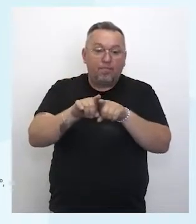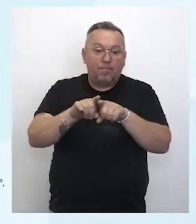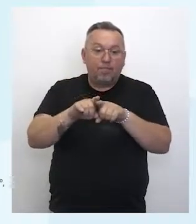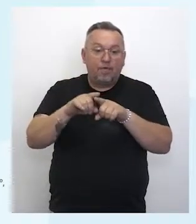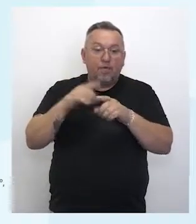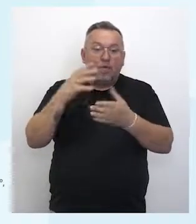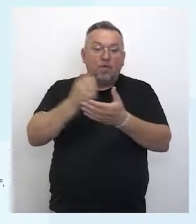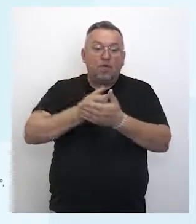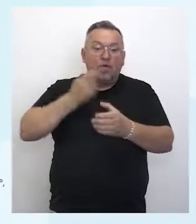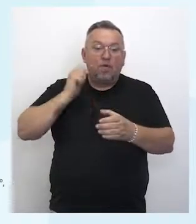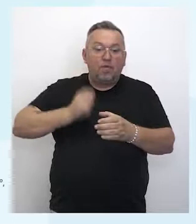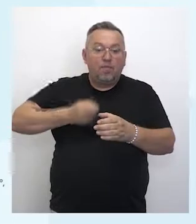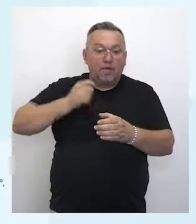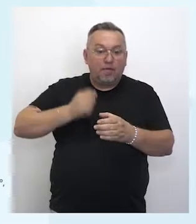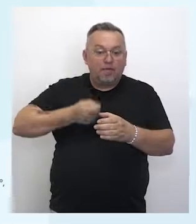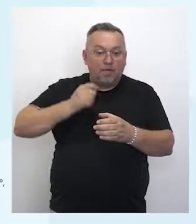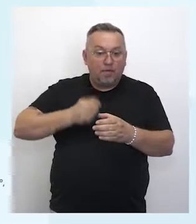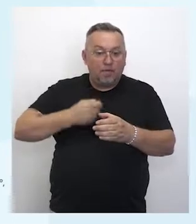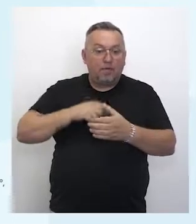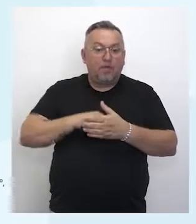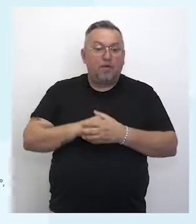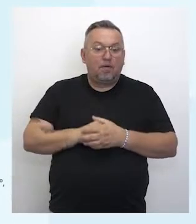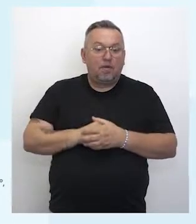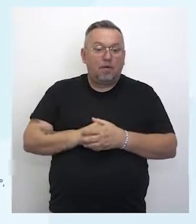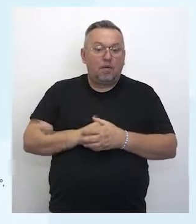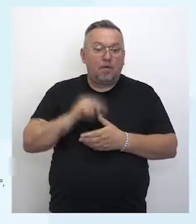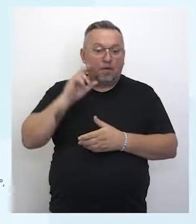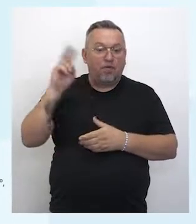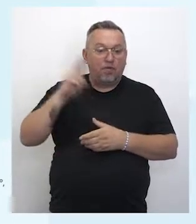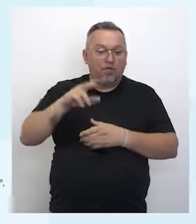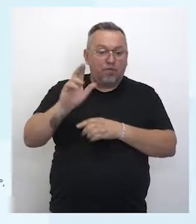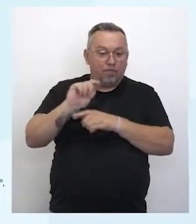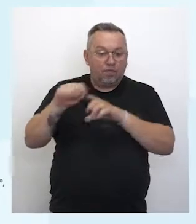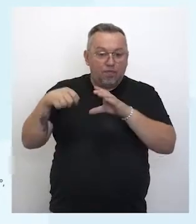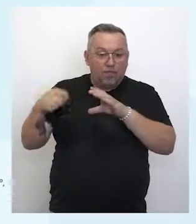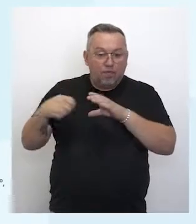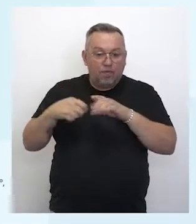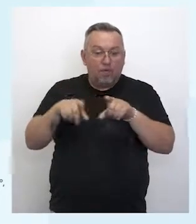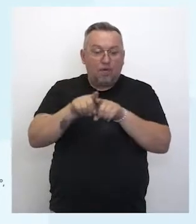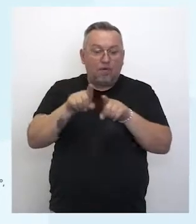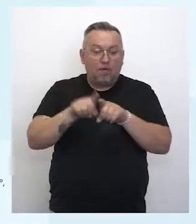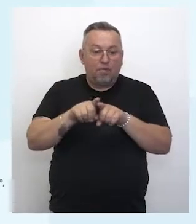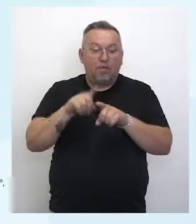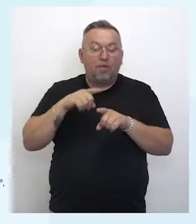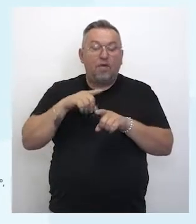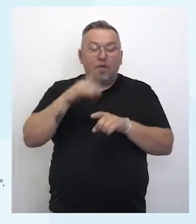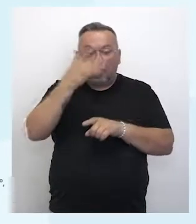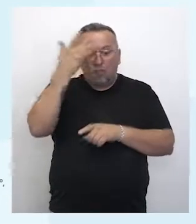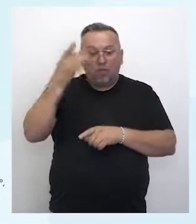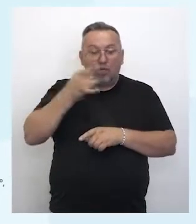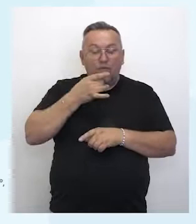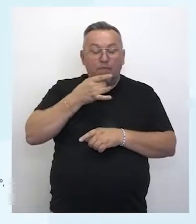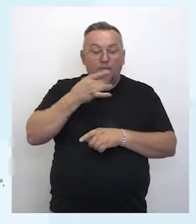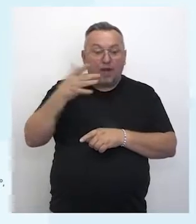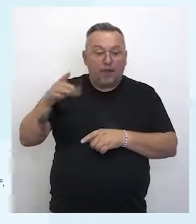né, quebradeiras de coco babaçu, como a gente viu no vídeo, né, caiçaras, como a gente já viu em aulas anteriores, e